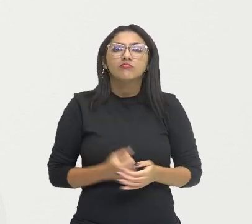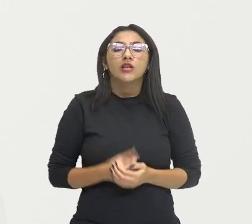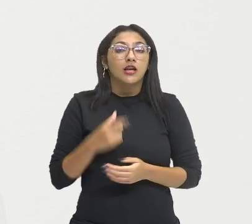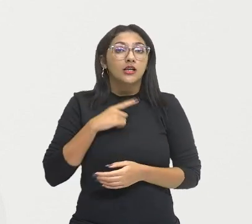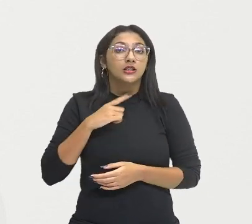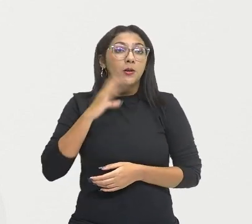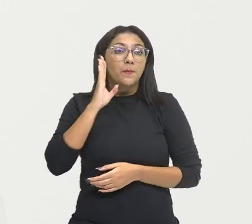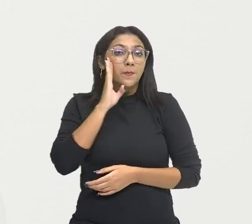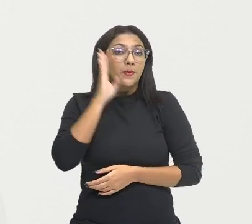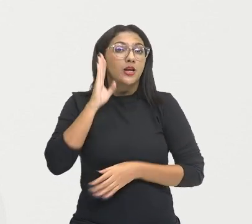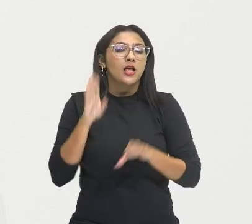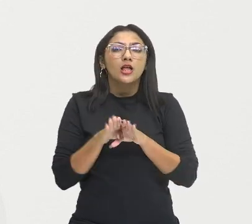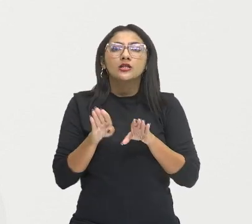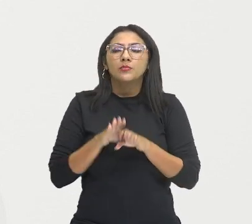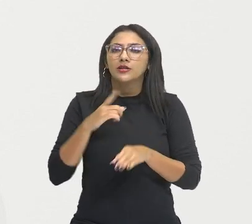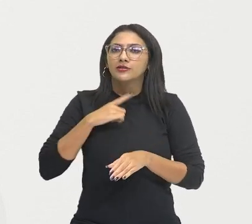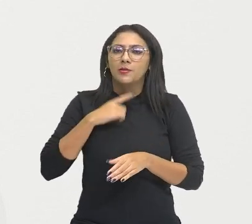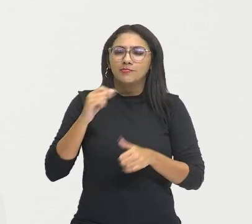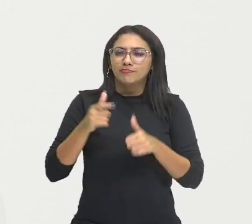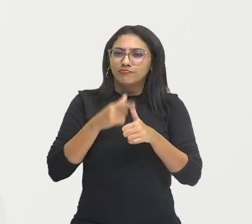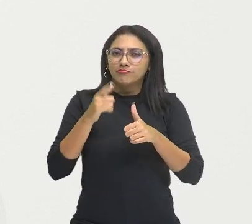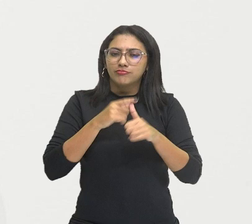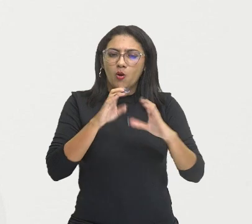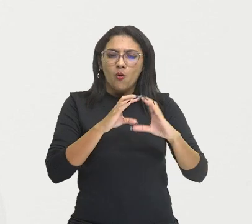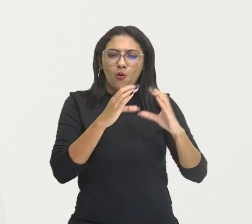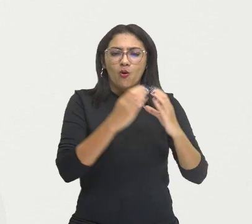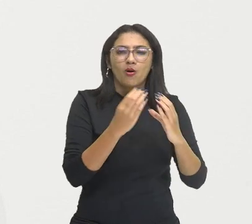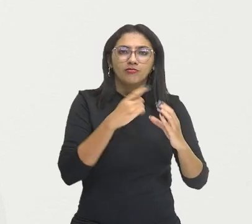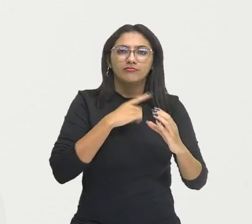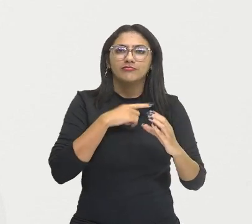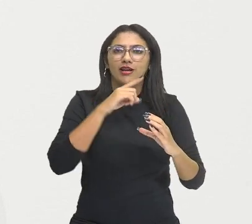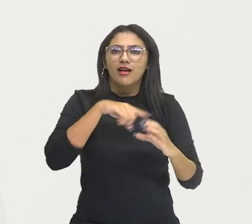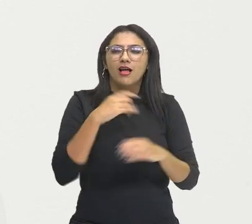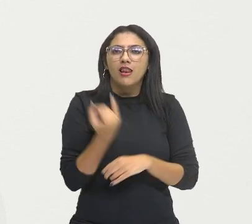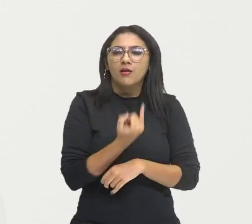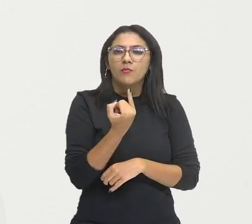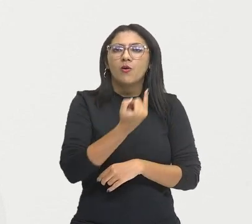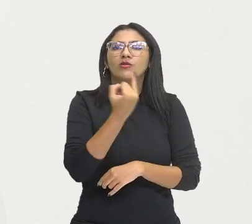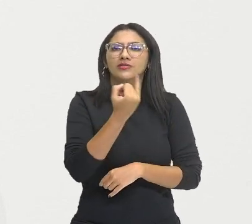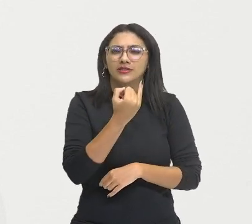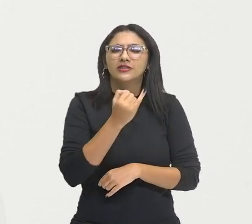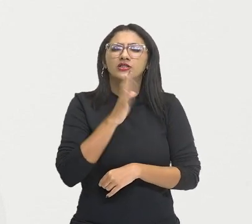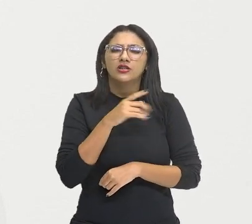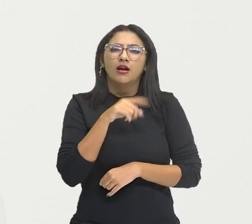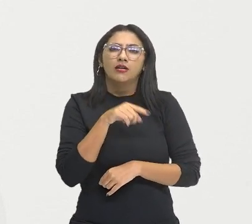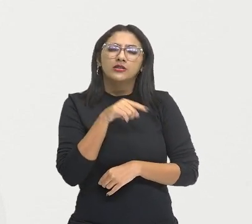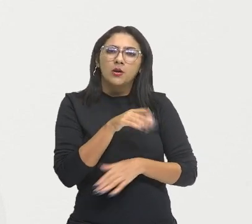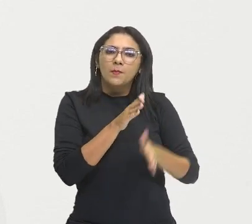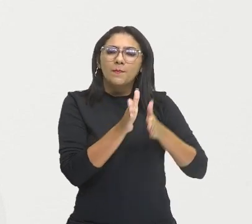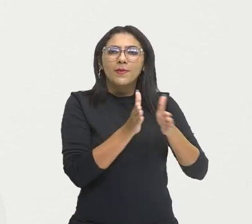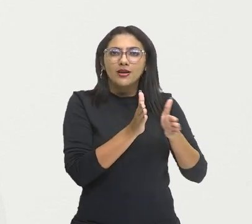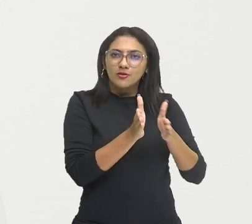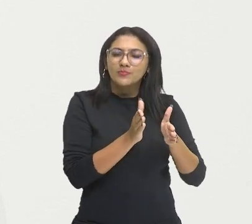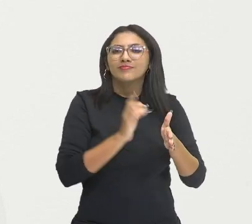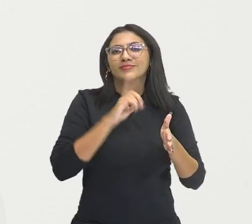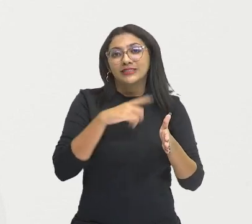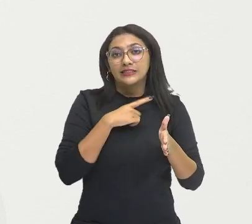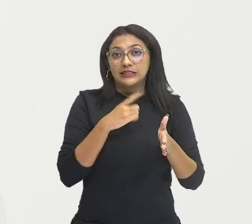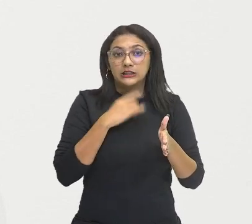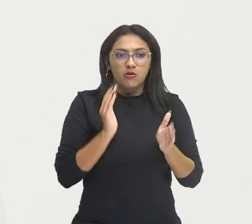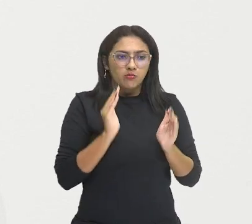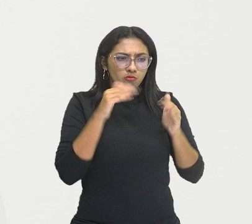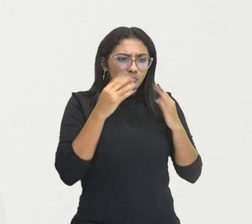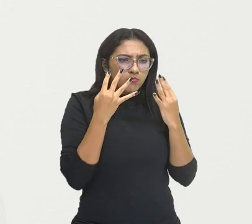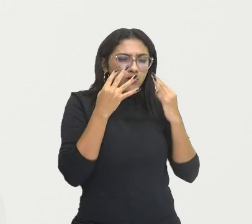vocês que era também a primeira colônia ali que ganhava importância, né? Uma ex-colônia, neste caso, neste período, que ganhava ali uma